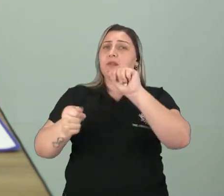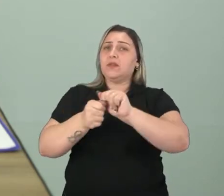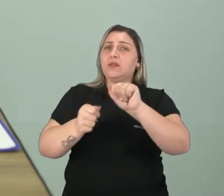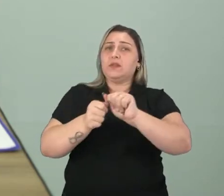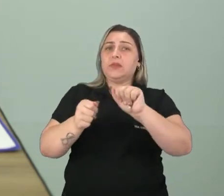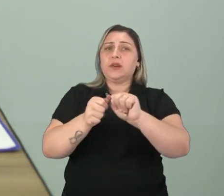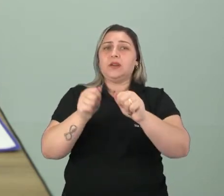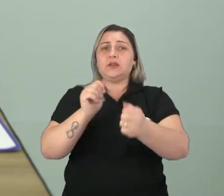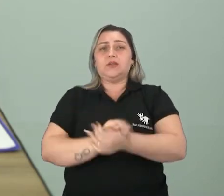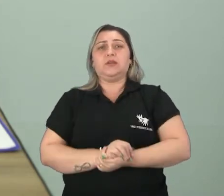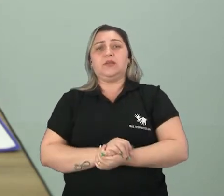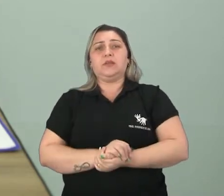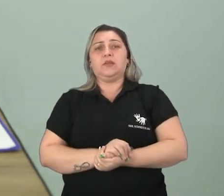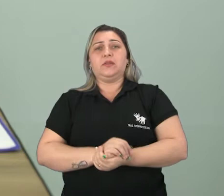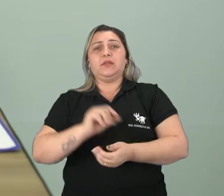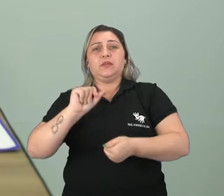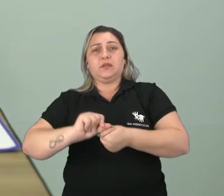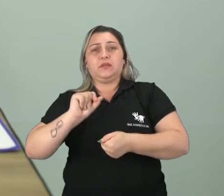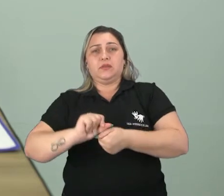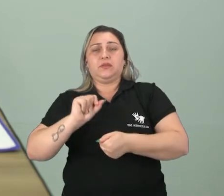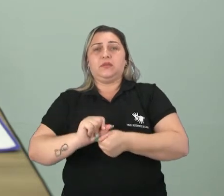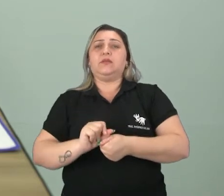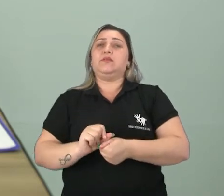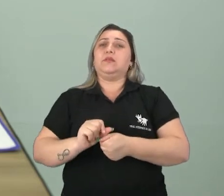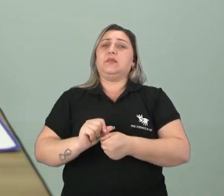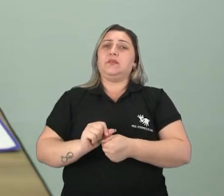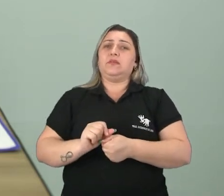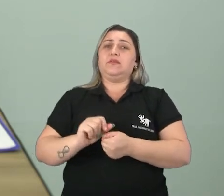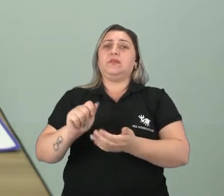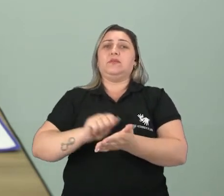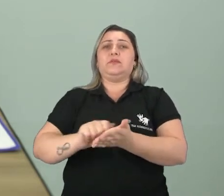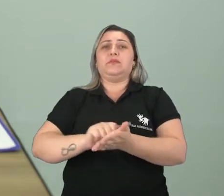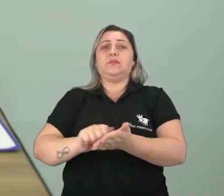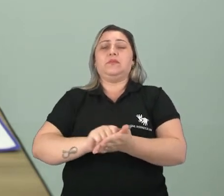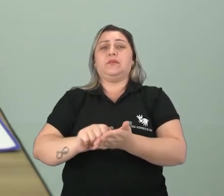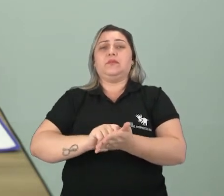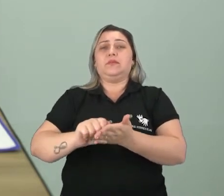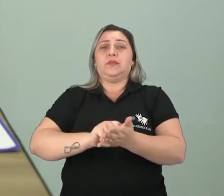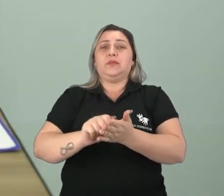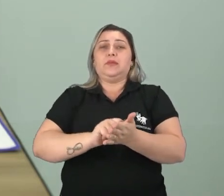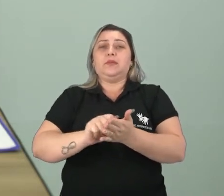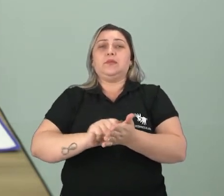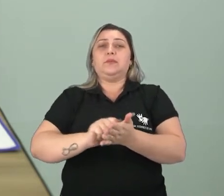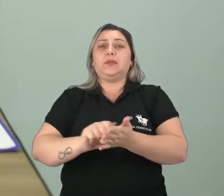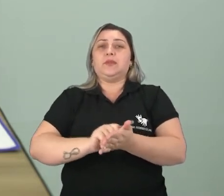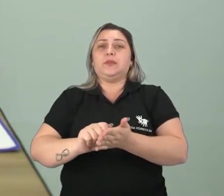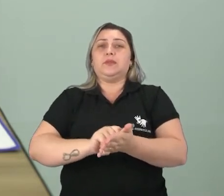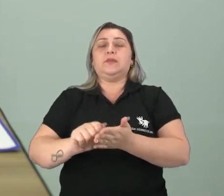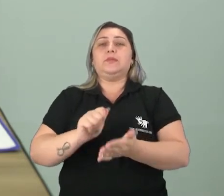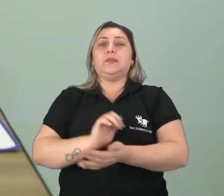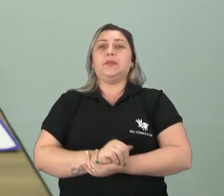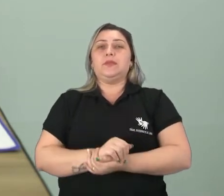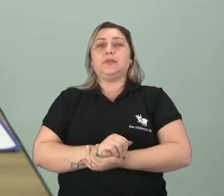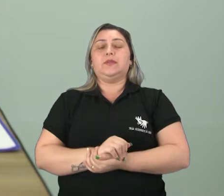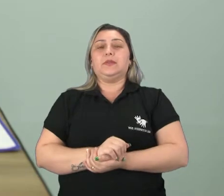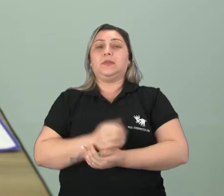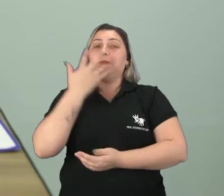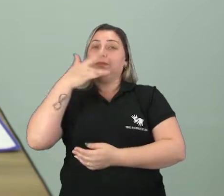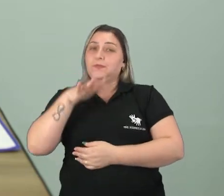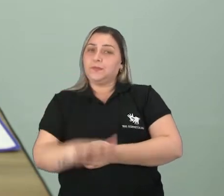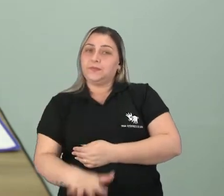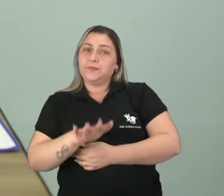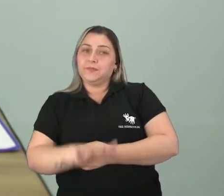a boneca é feita de borracha muito bem crianças